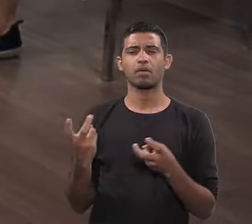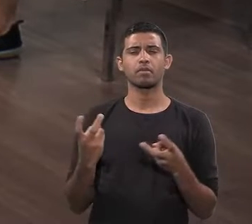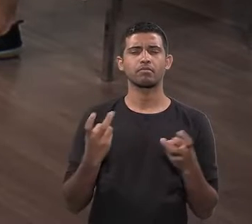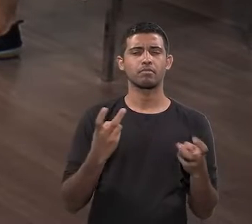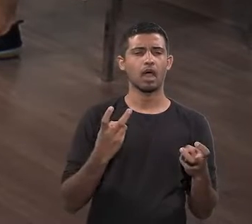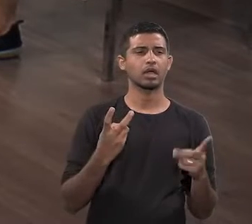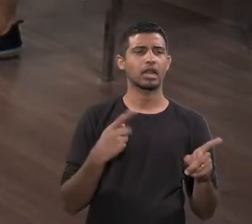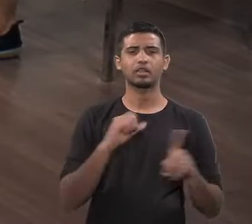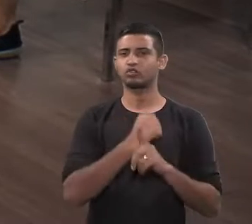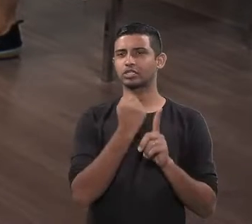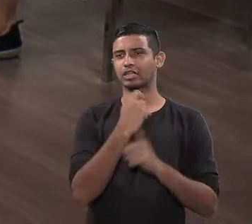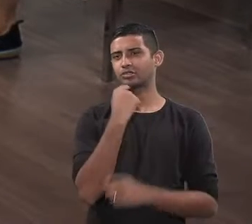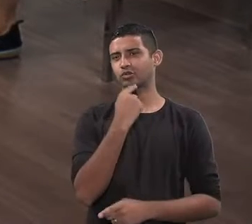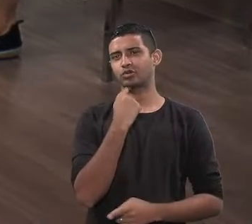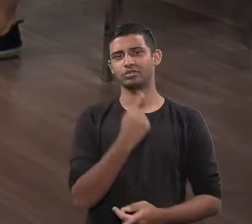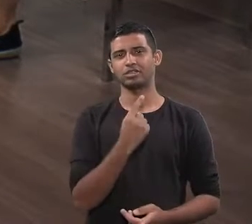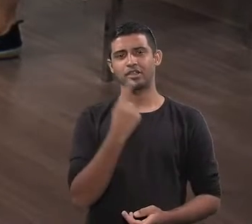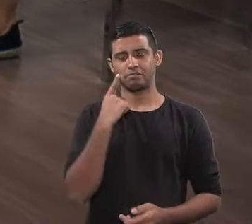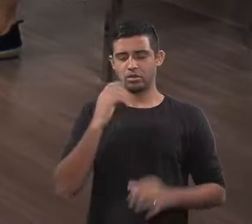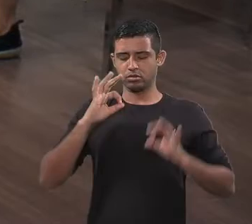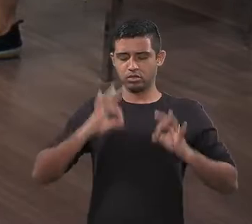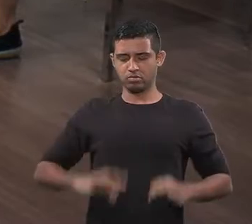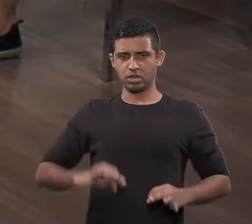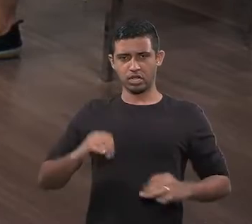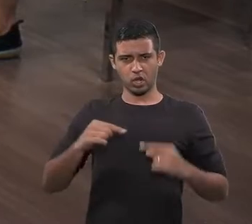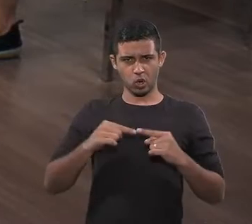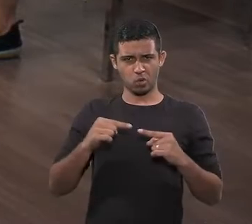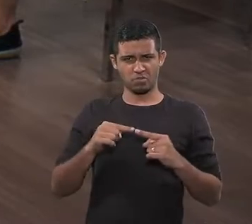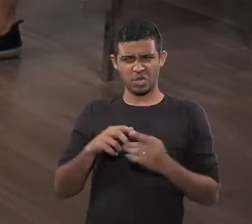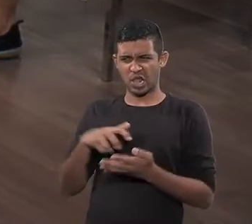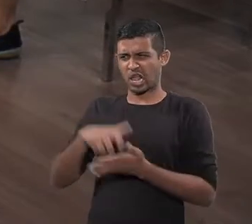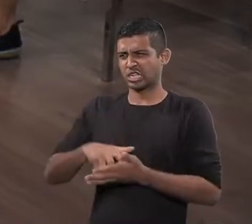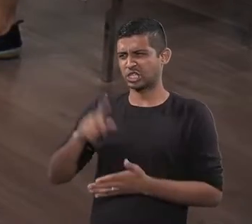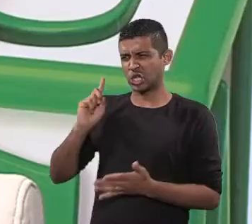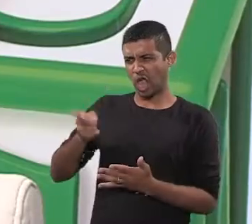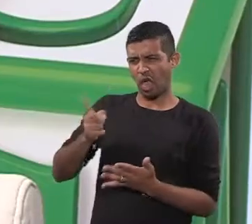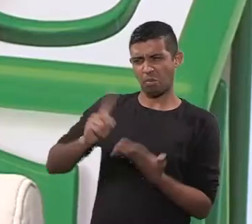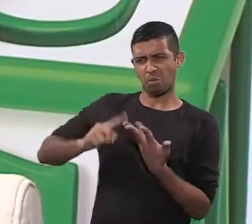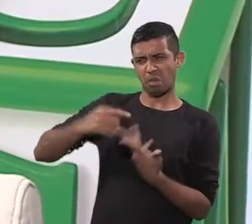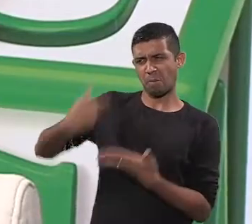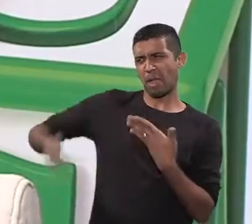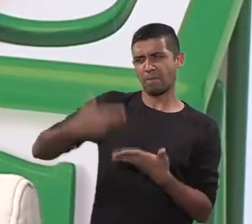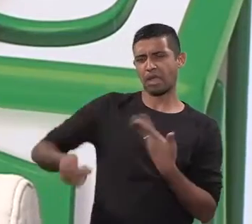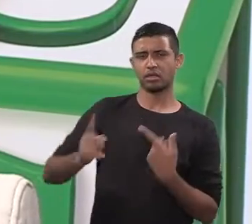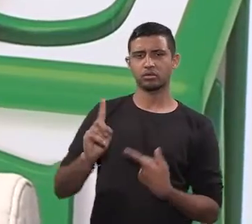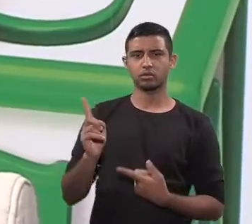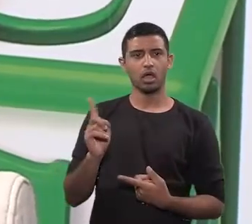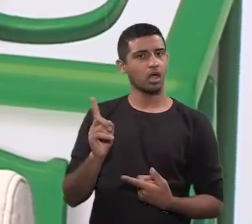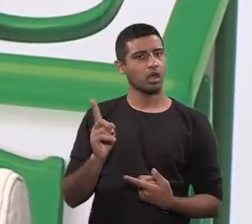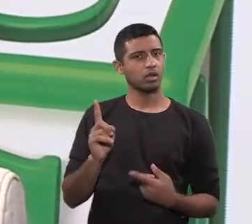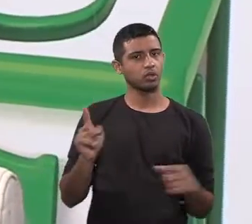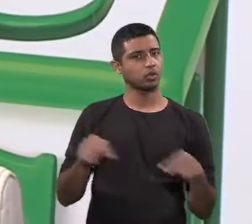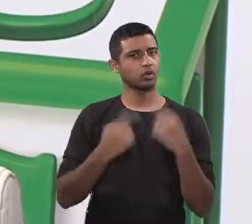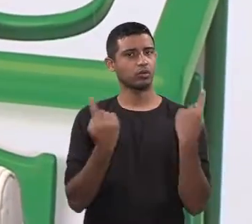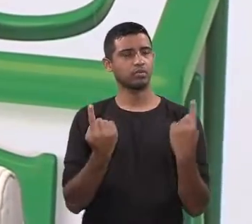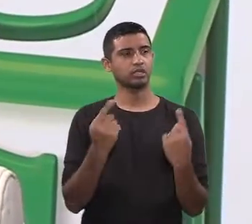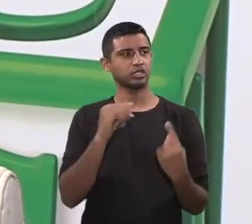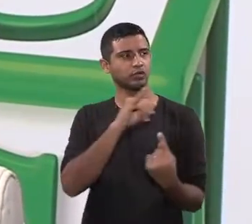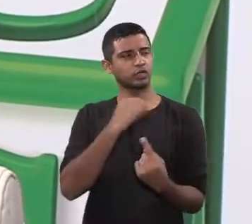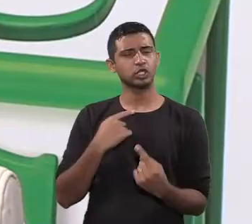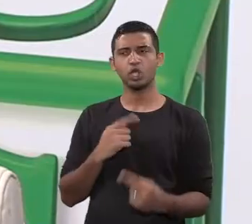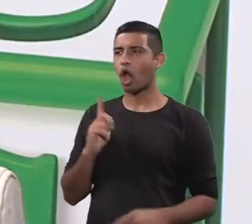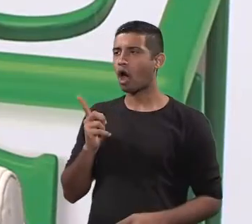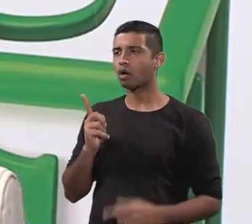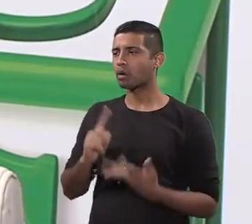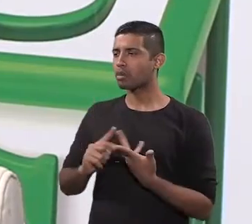vezes a sociedade não consegue. Disciplina não é punição. A gente precisa entender isso. Quando você está